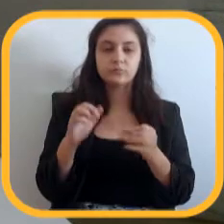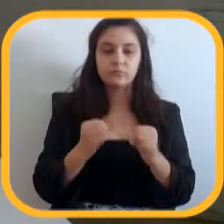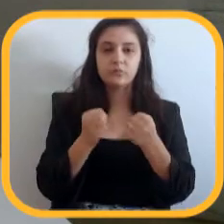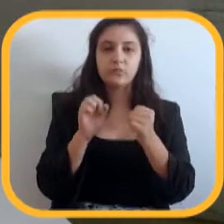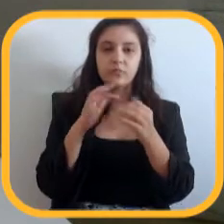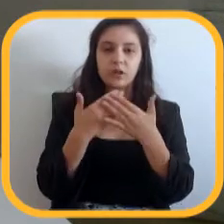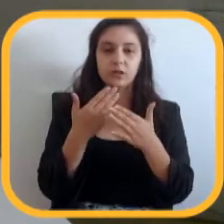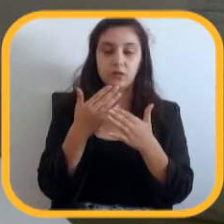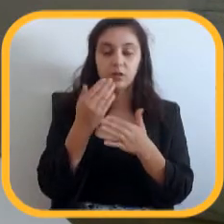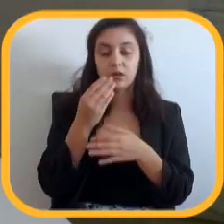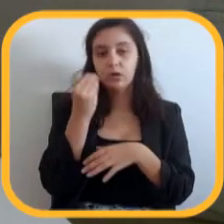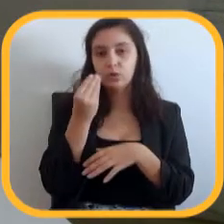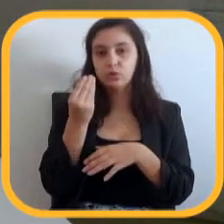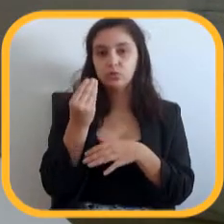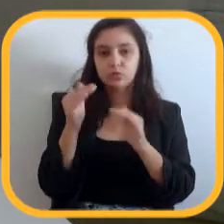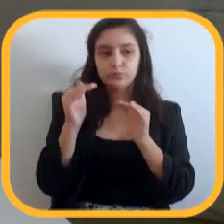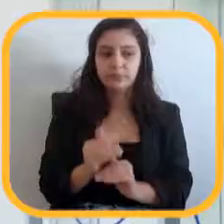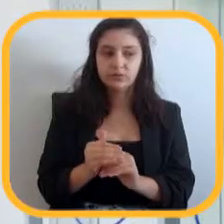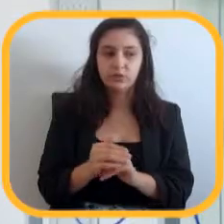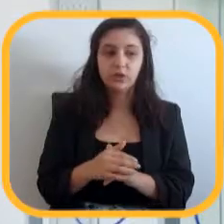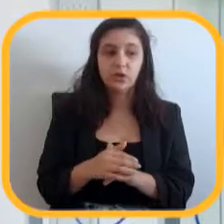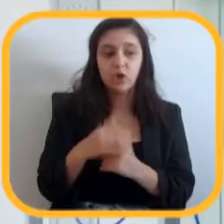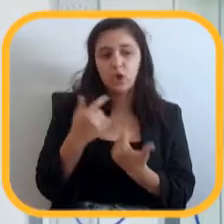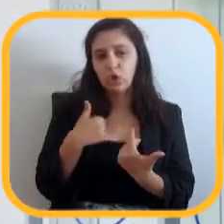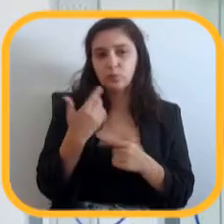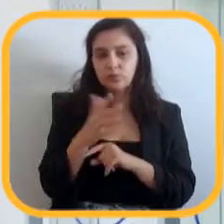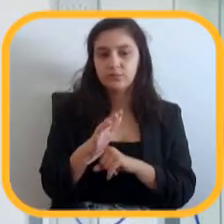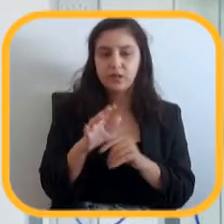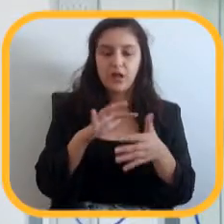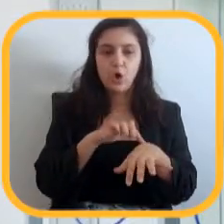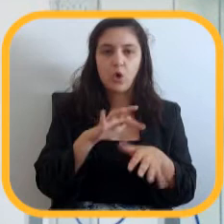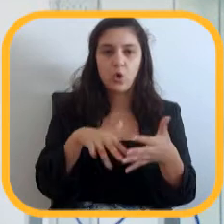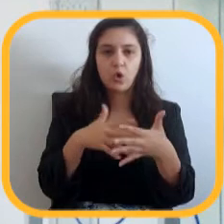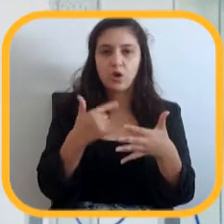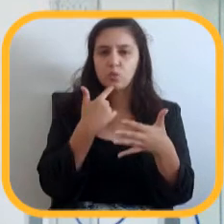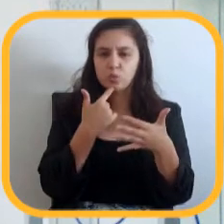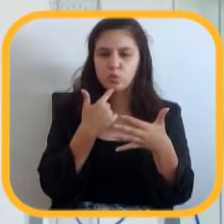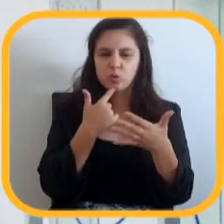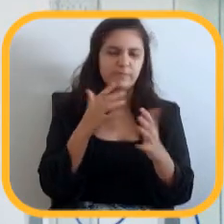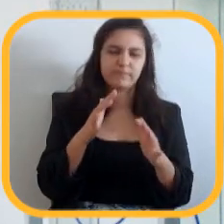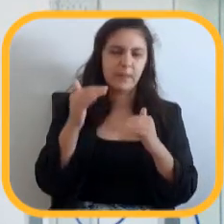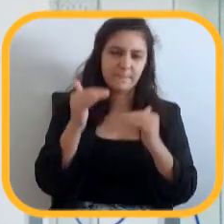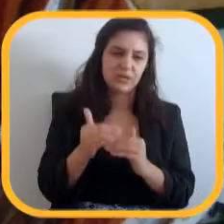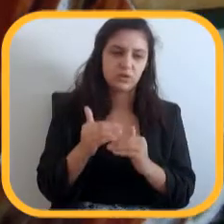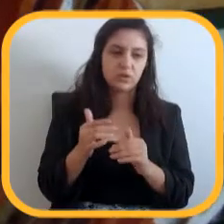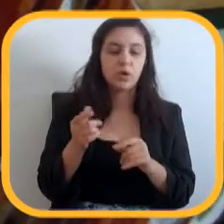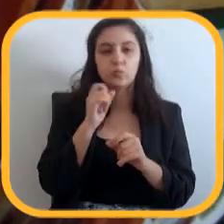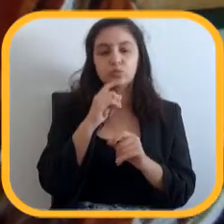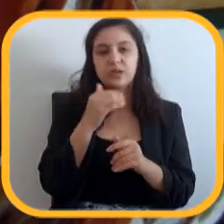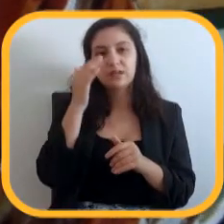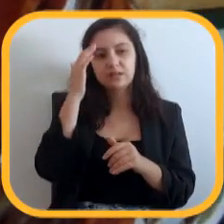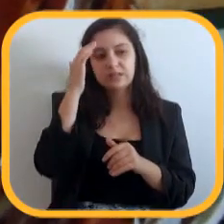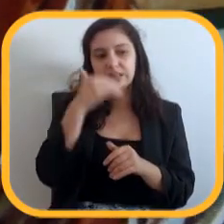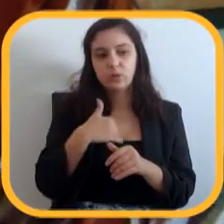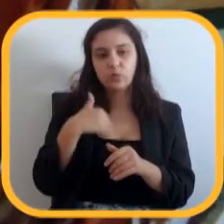casos de ansiedade nos estudantes diminuam? Eu, pelo menos, começaria por reduzir a carga horária. Acho que estamos com uma carga horária muito grande. Se calhar um bocadinho mais